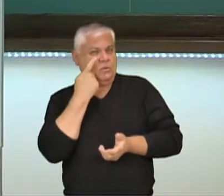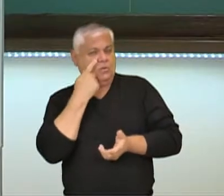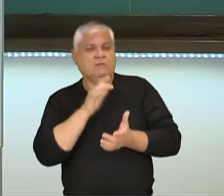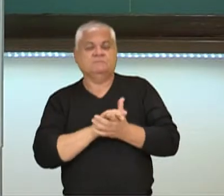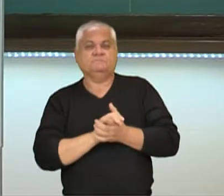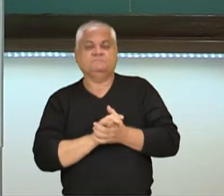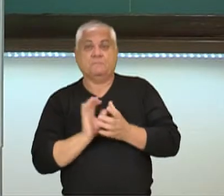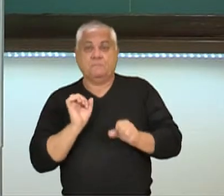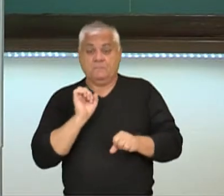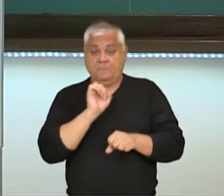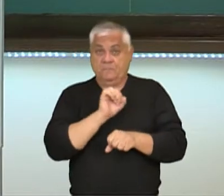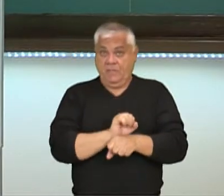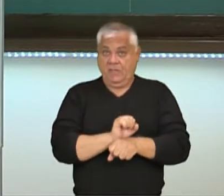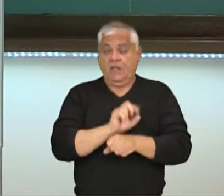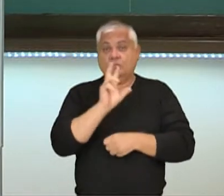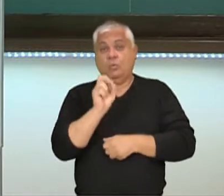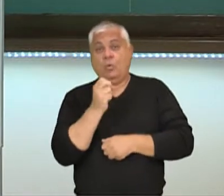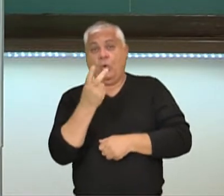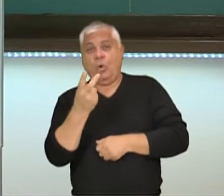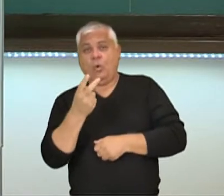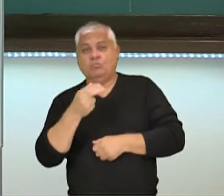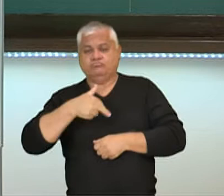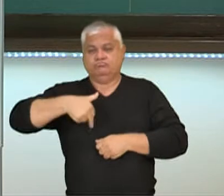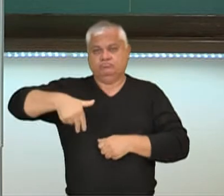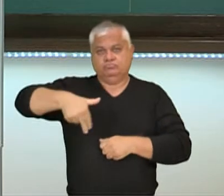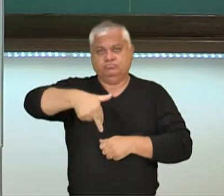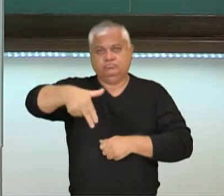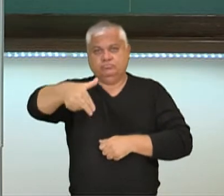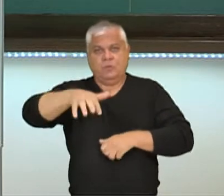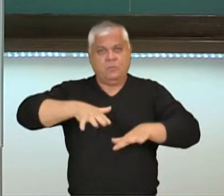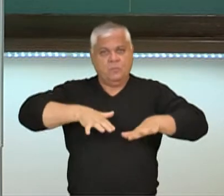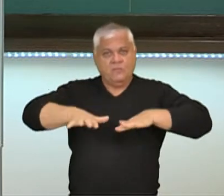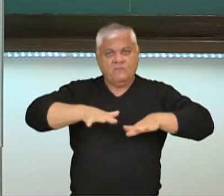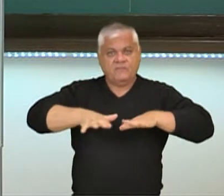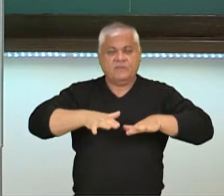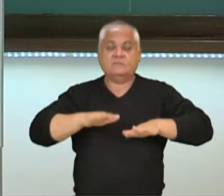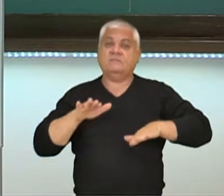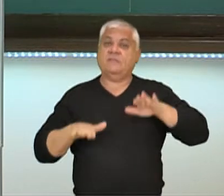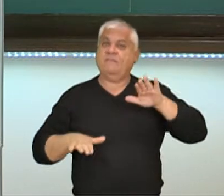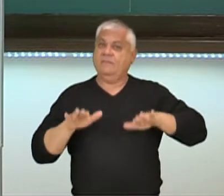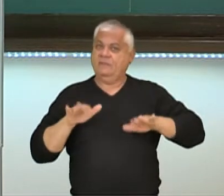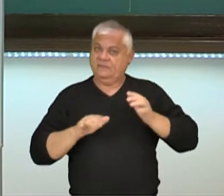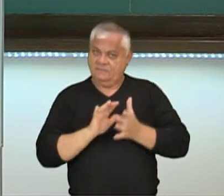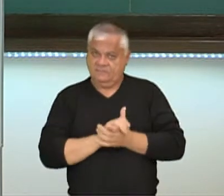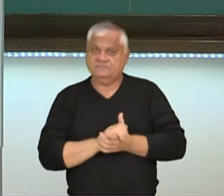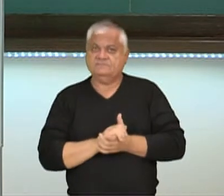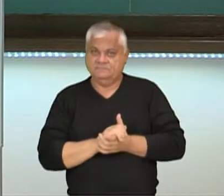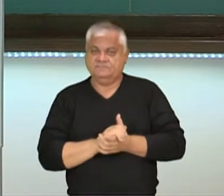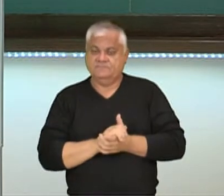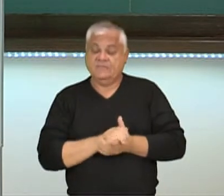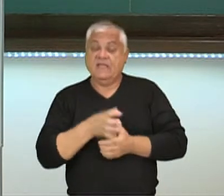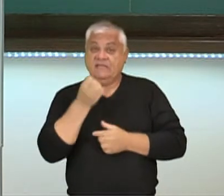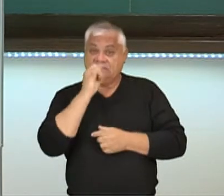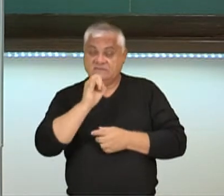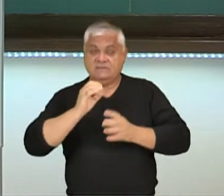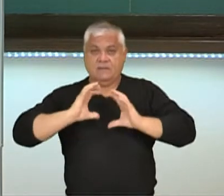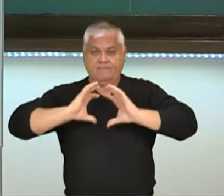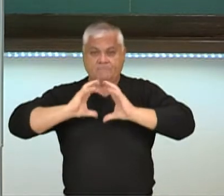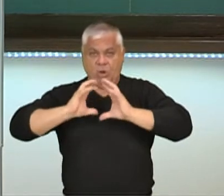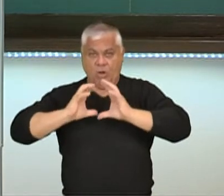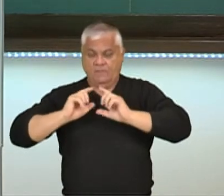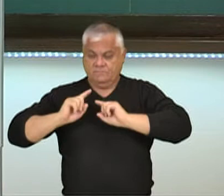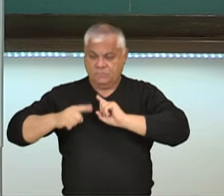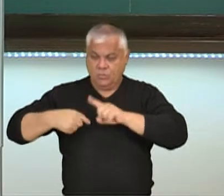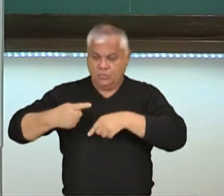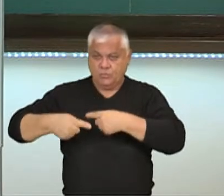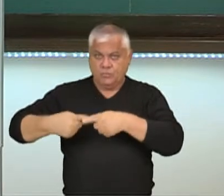Estar parado ou estar em movimento, isso é algo bem relativo. Se você rolar uma bola na quadra,